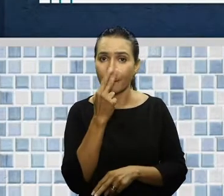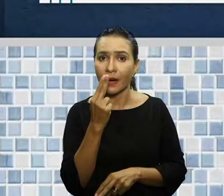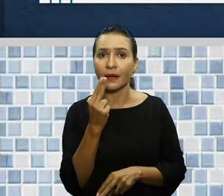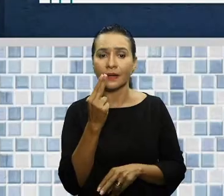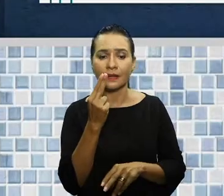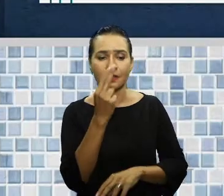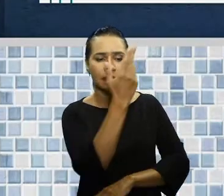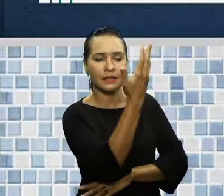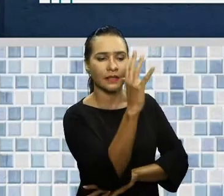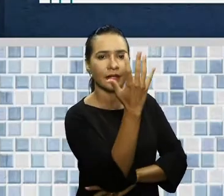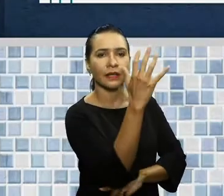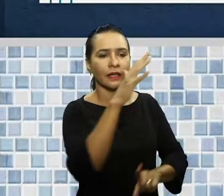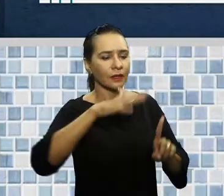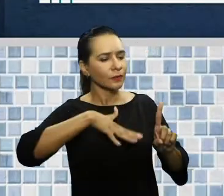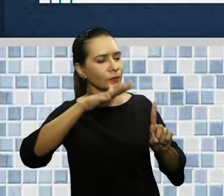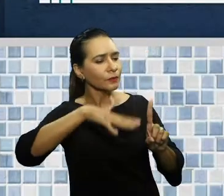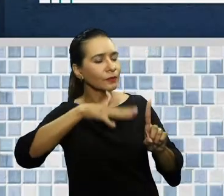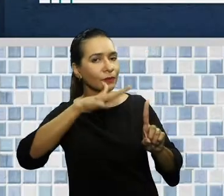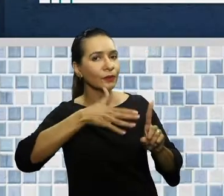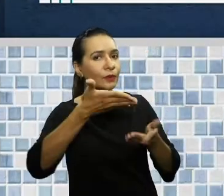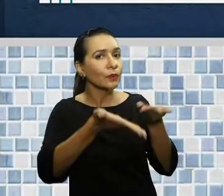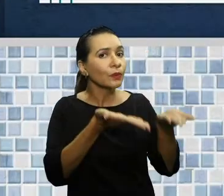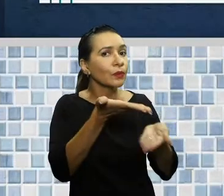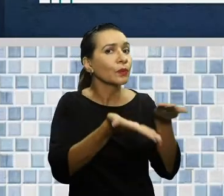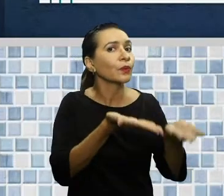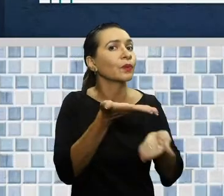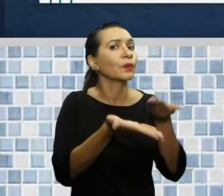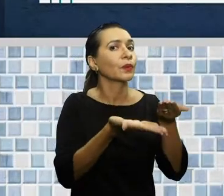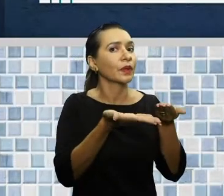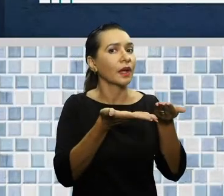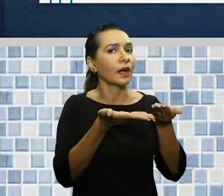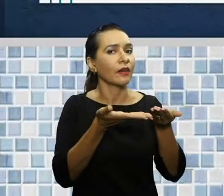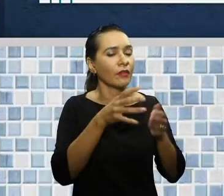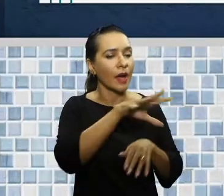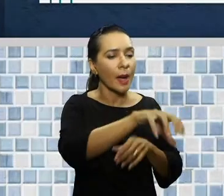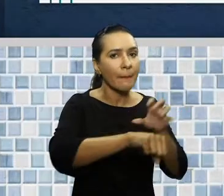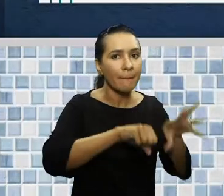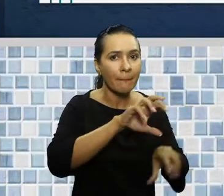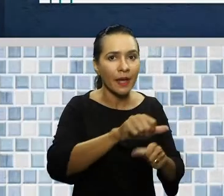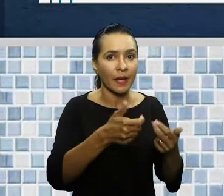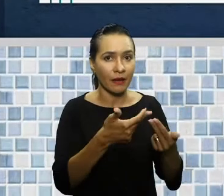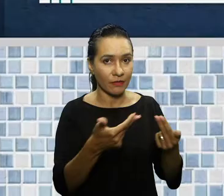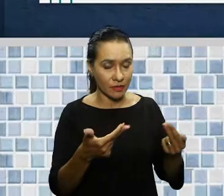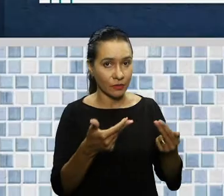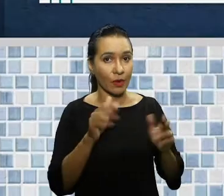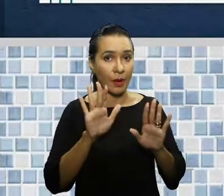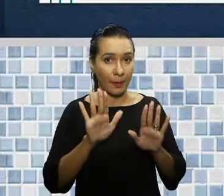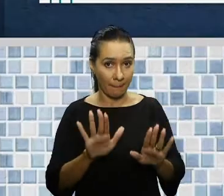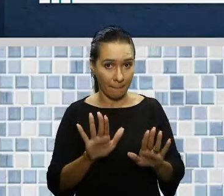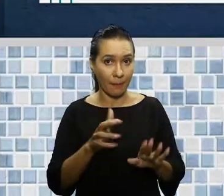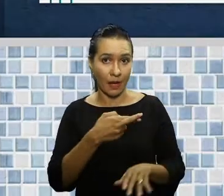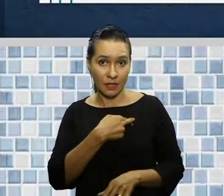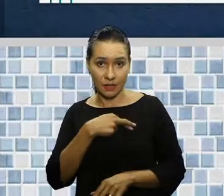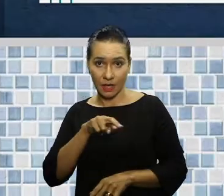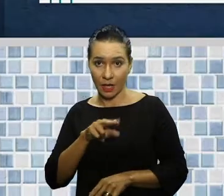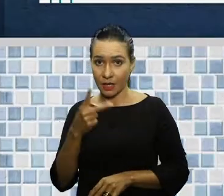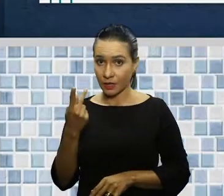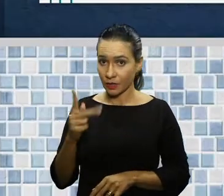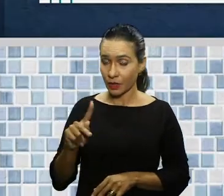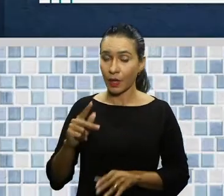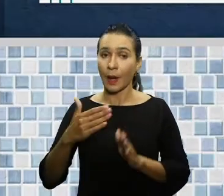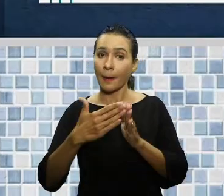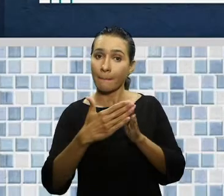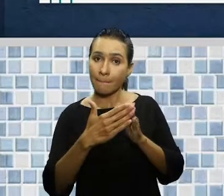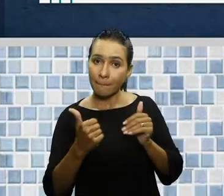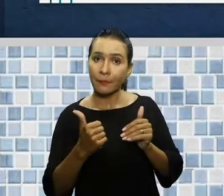natureza fosse algo divino. Eles exploravam, mas eles meio que nos rituais deles pediam